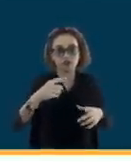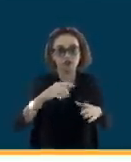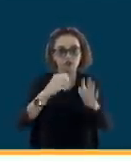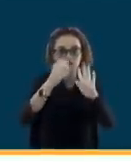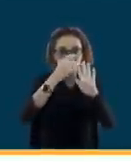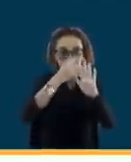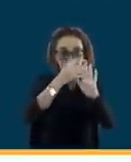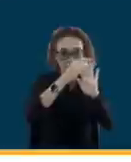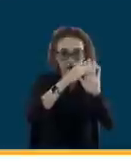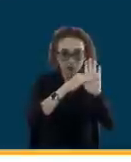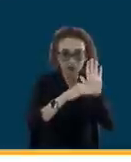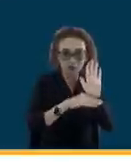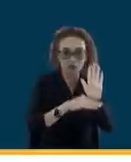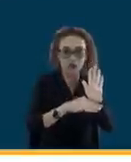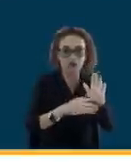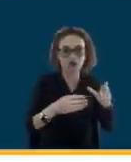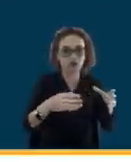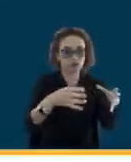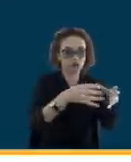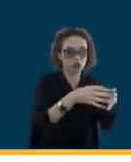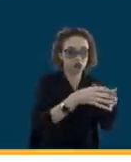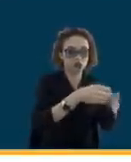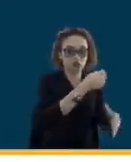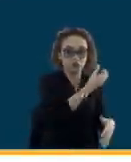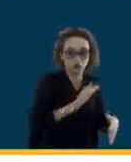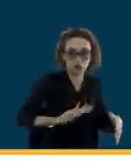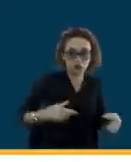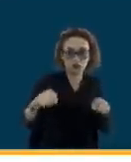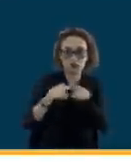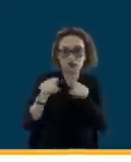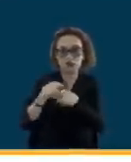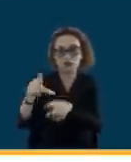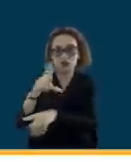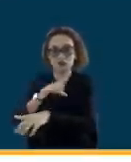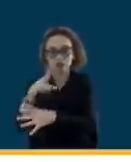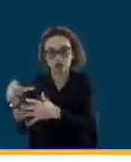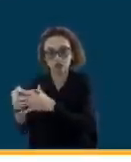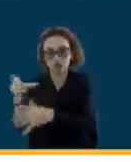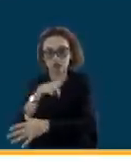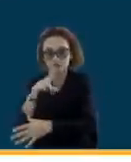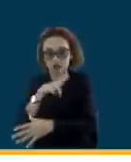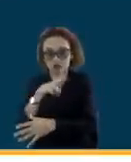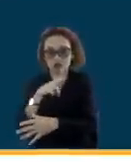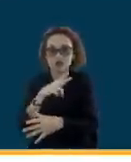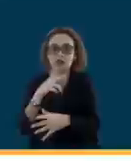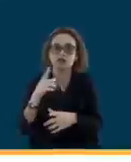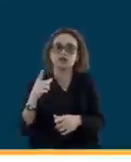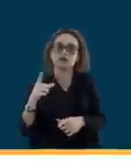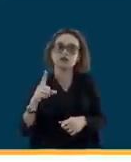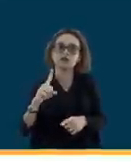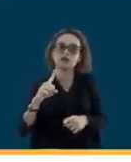setor privado, em todos os três níveis, de modo que a gente possa, de alguma forma,